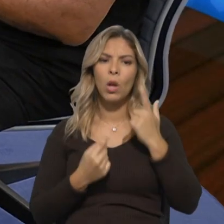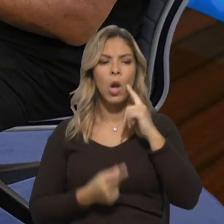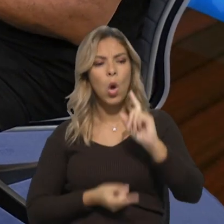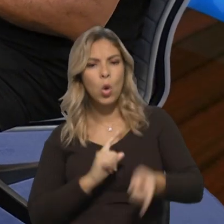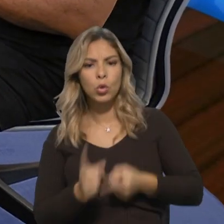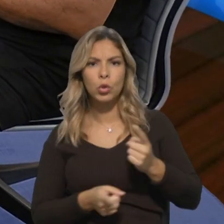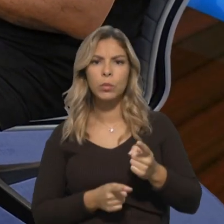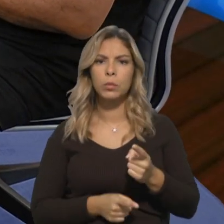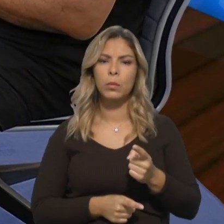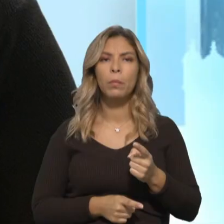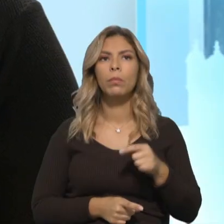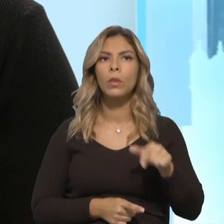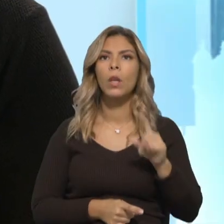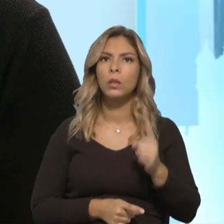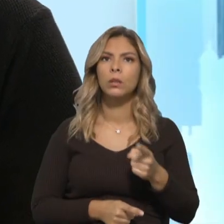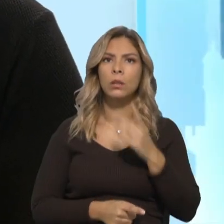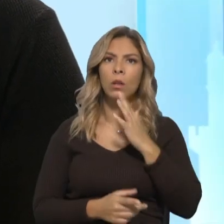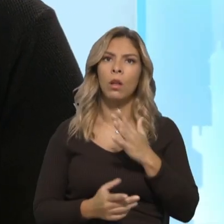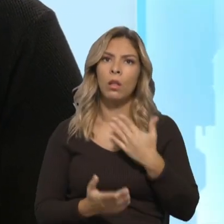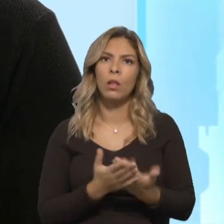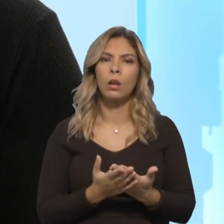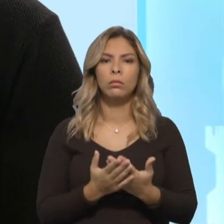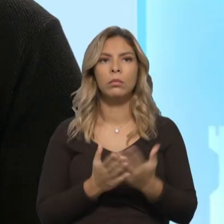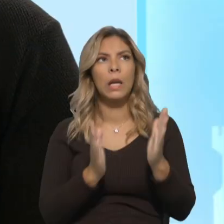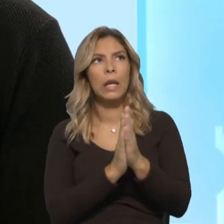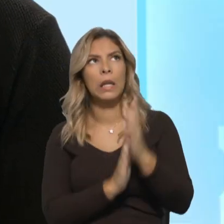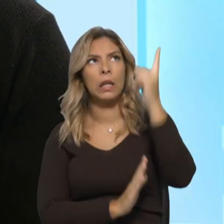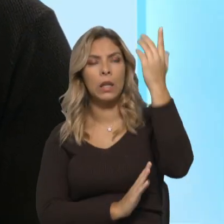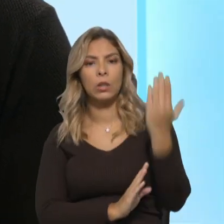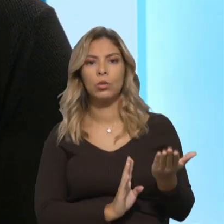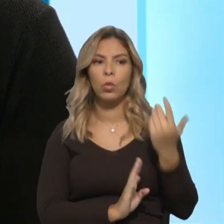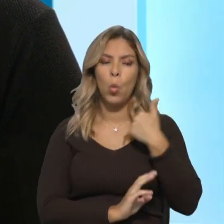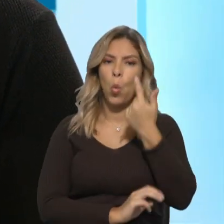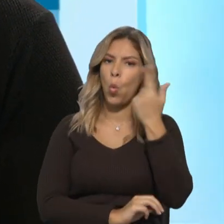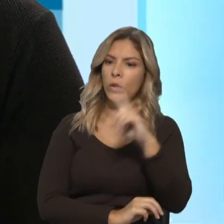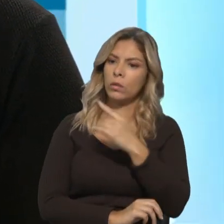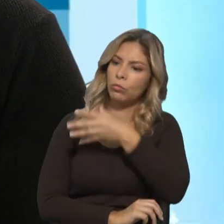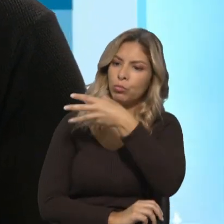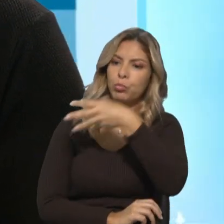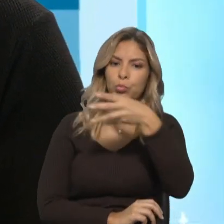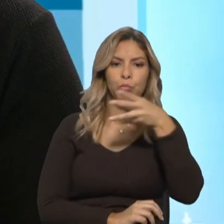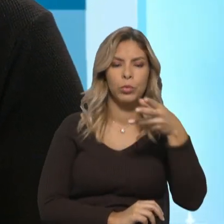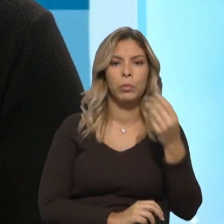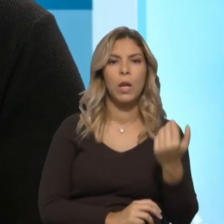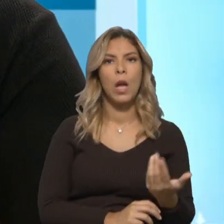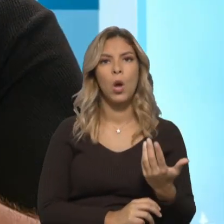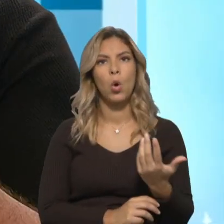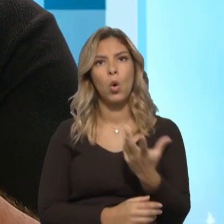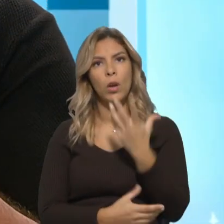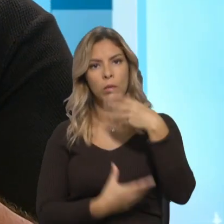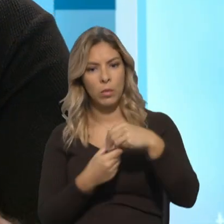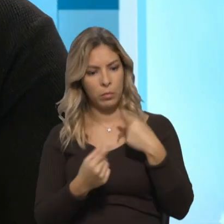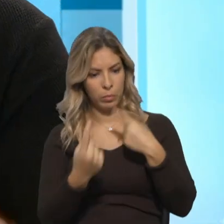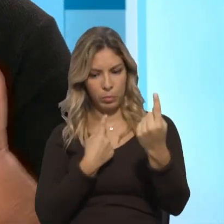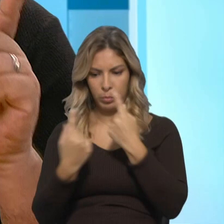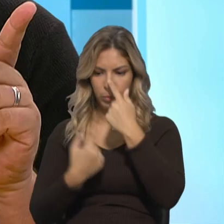ad gentes, originalmente, é anunciar Cristo a quem não o conhece. Hoje em dia fala-se muito intergentes, ou seja, entre